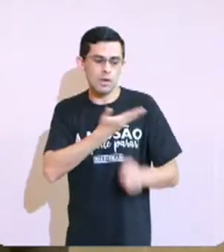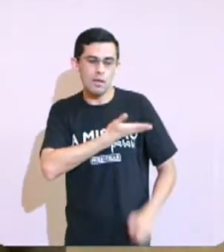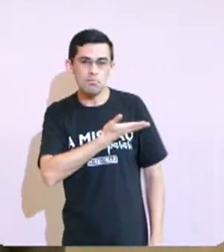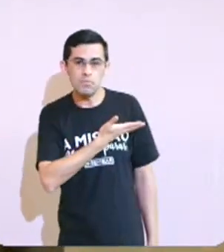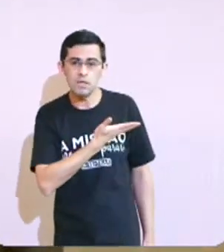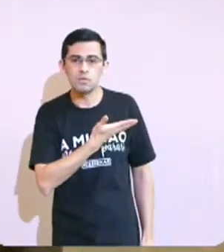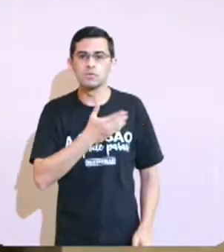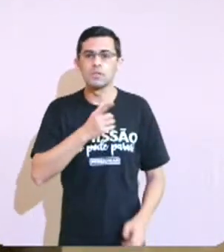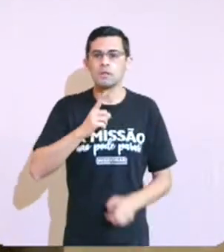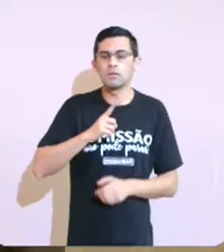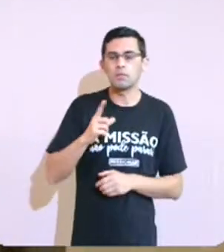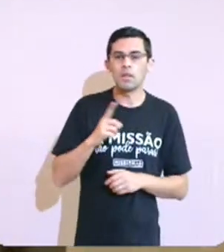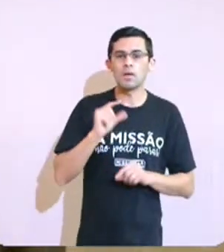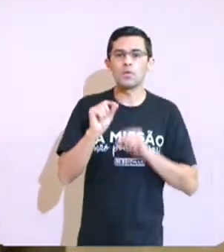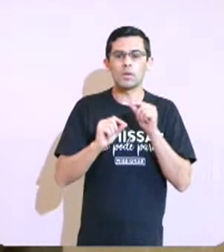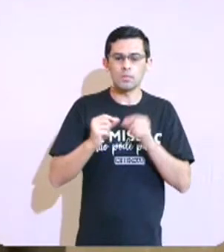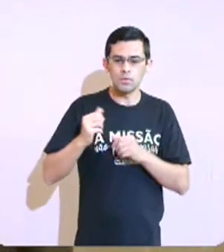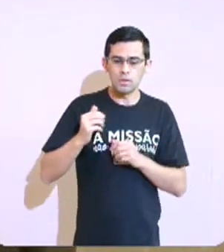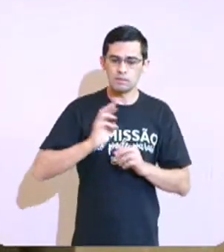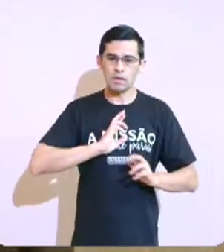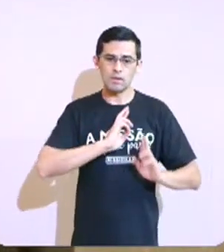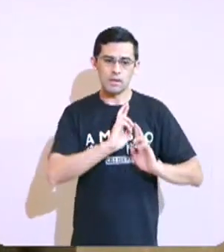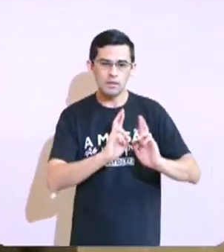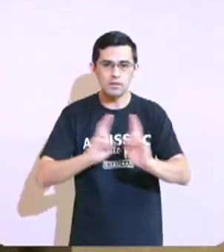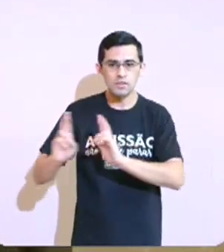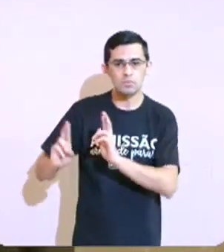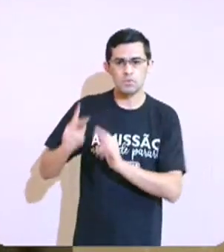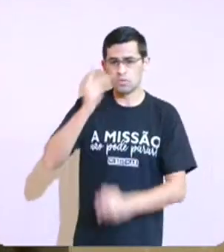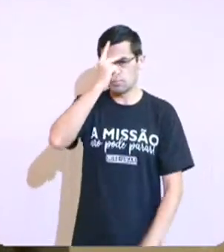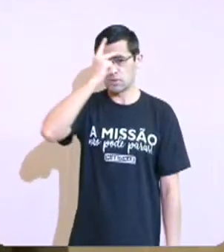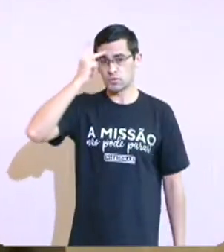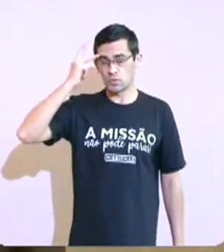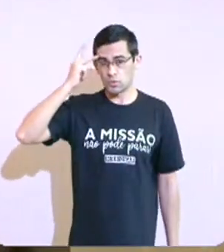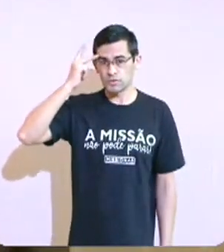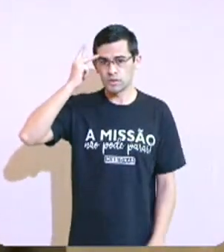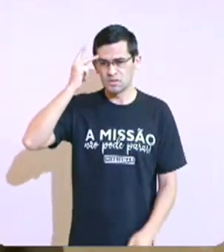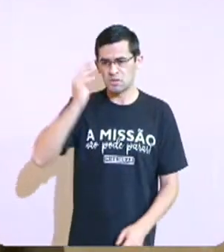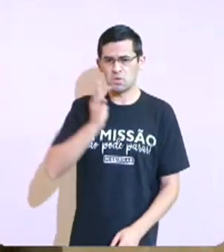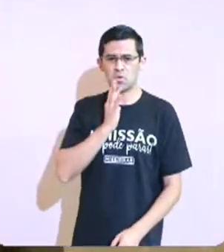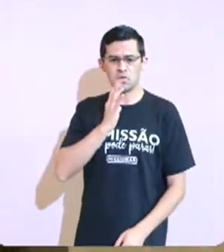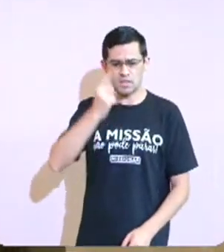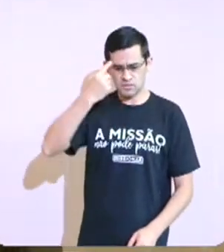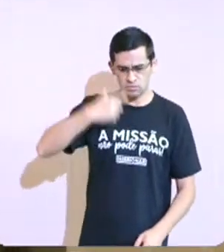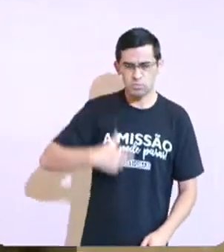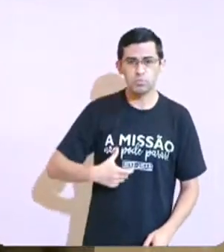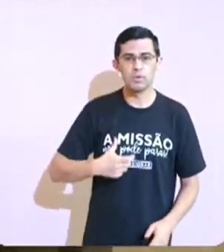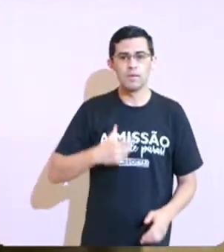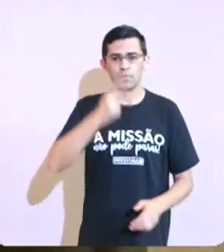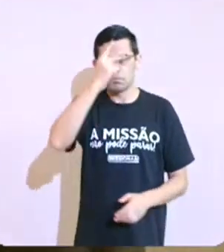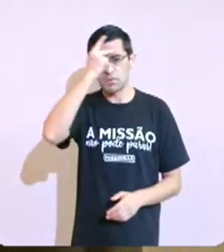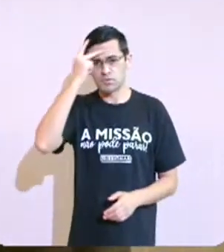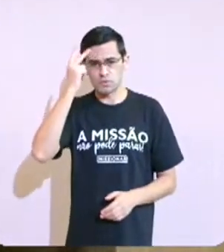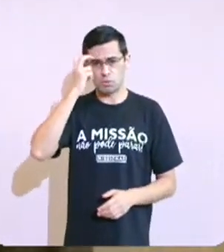amigos, onde desenvolvemos relacionamentos com pessoas que entendem a gente, a nossa língua, são pessoas da